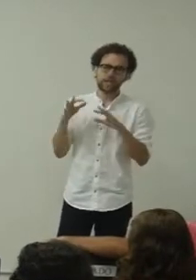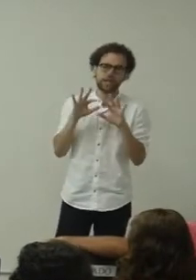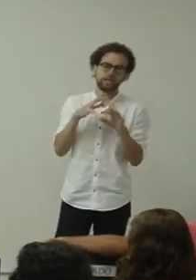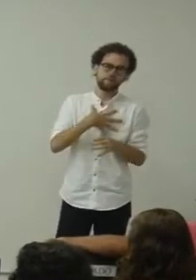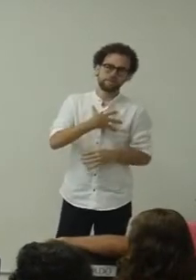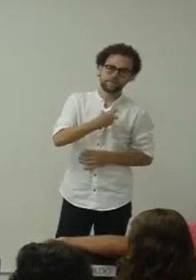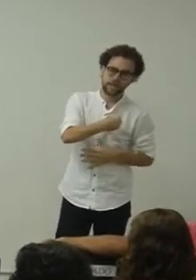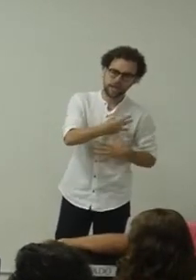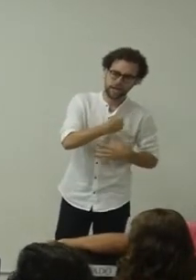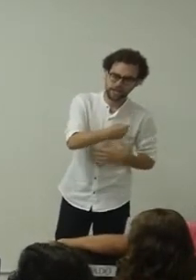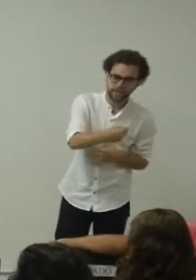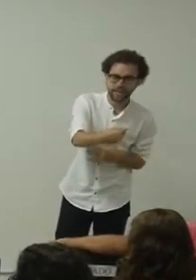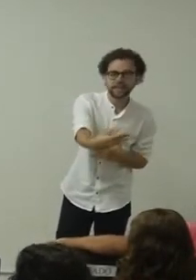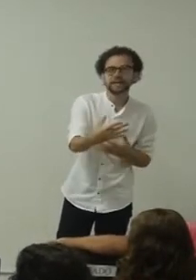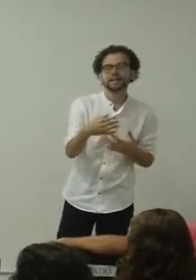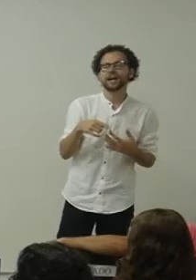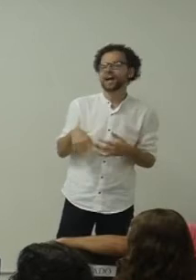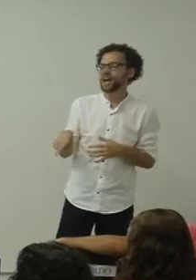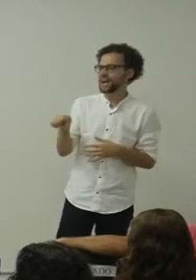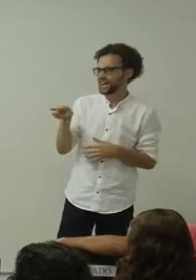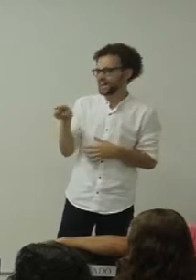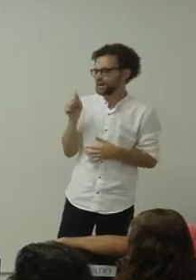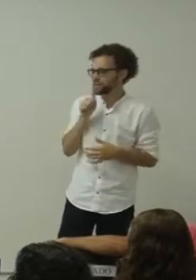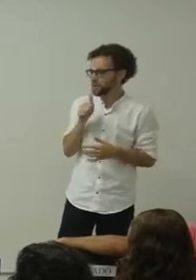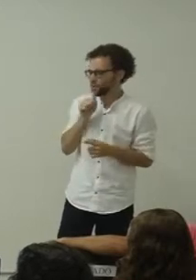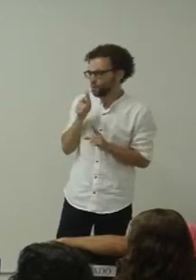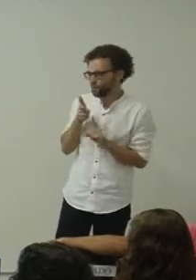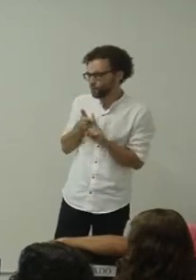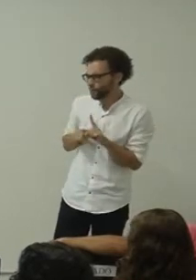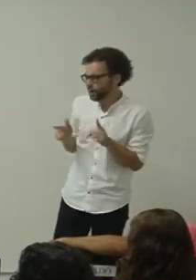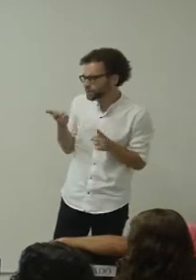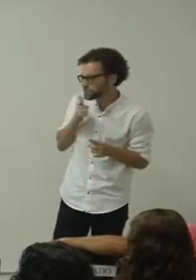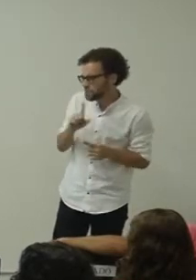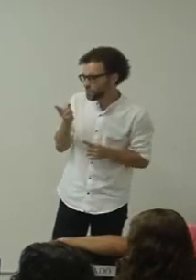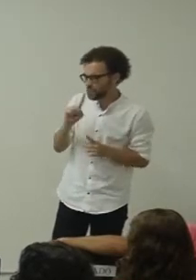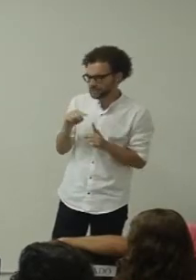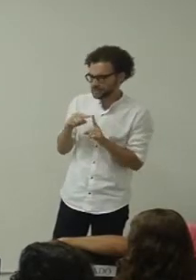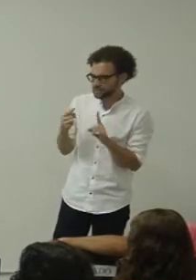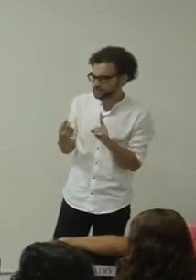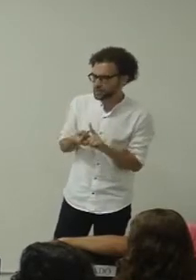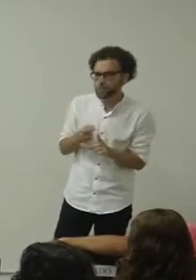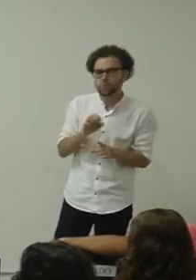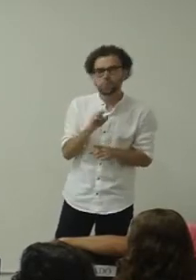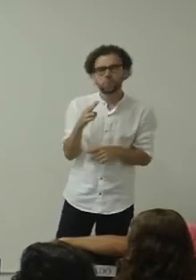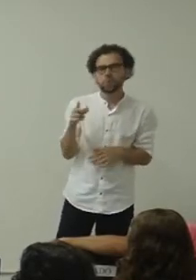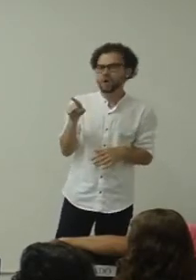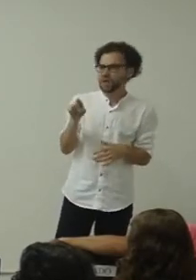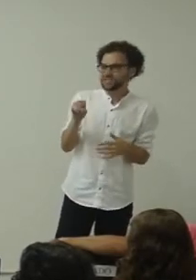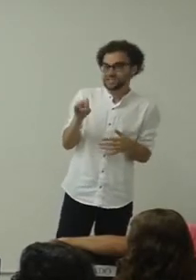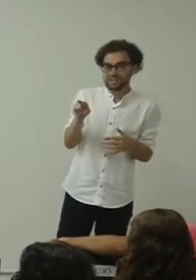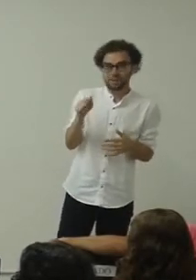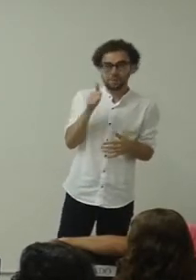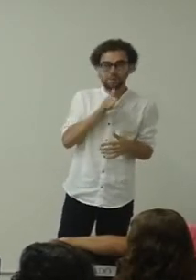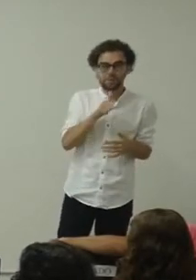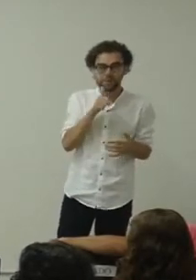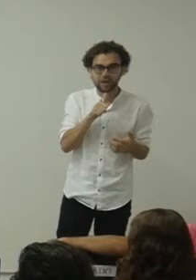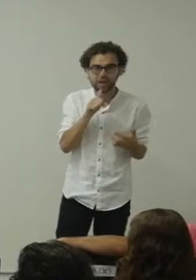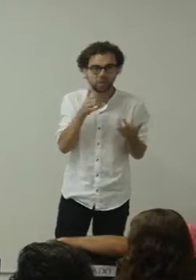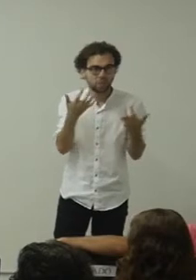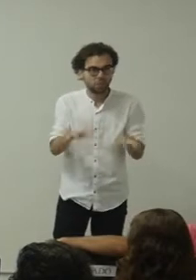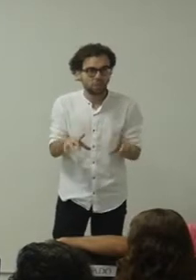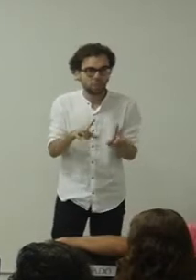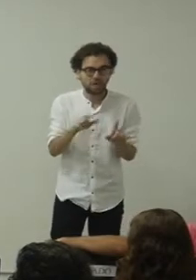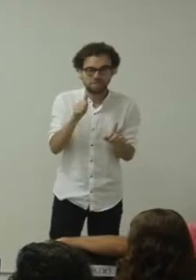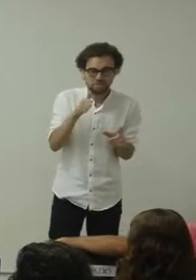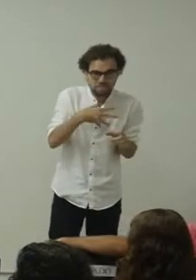somos responsáveis, ai daquela mulher a infértil, que não consegue gerar, ou ai daquela que não quer ter filhos, não é mulher